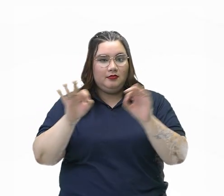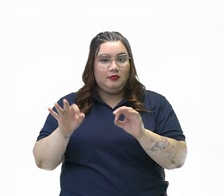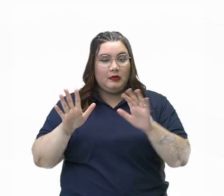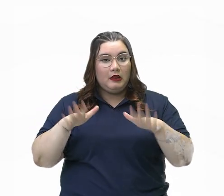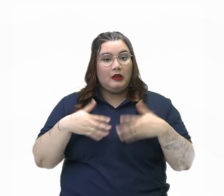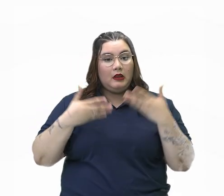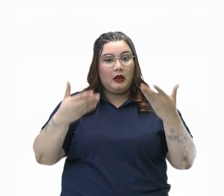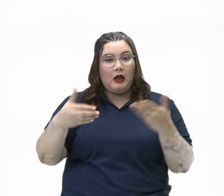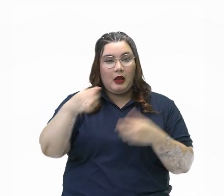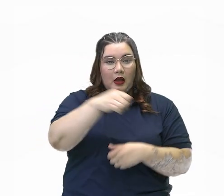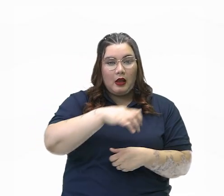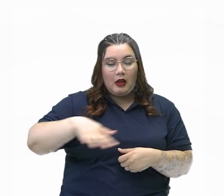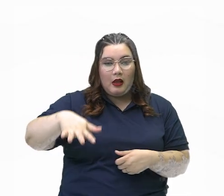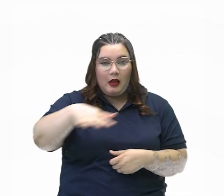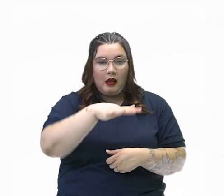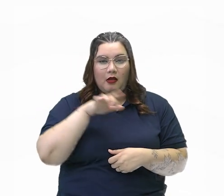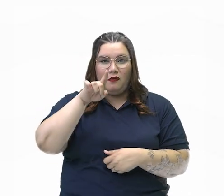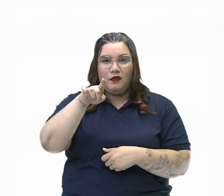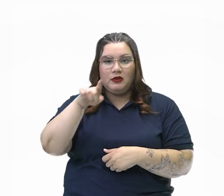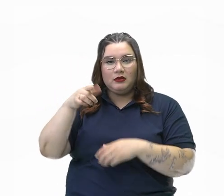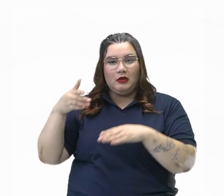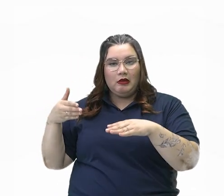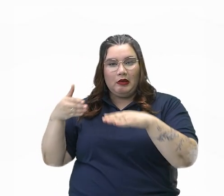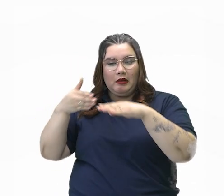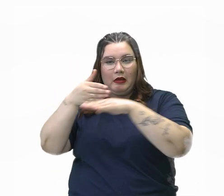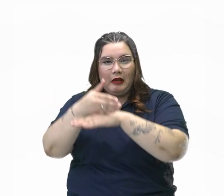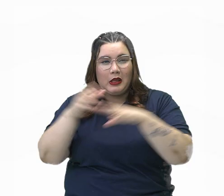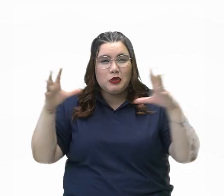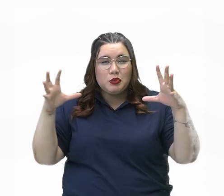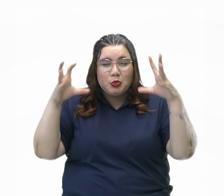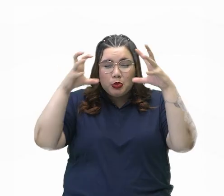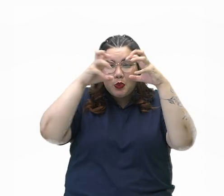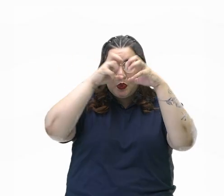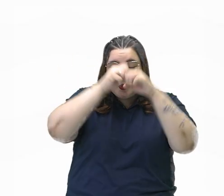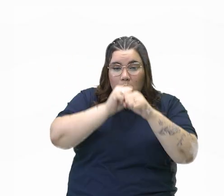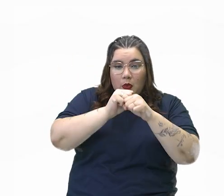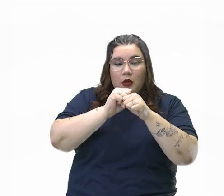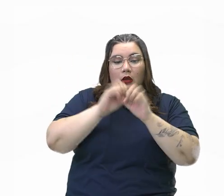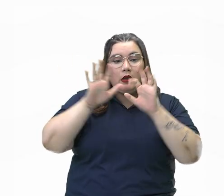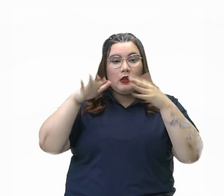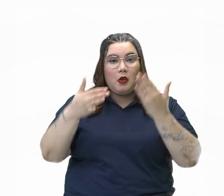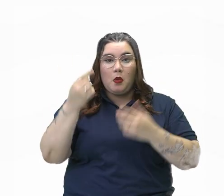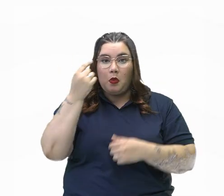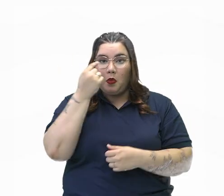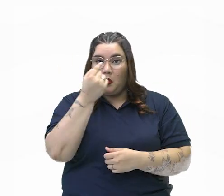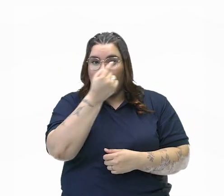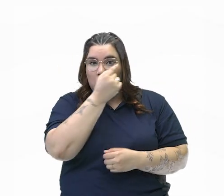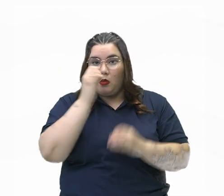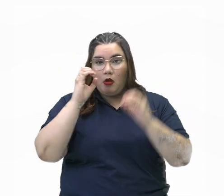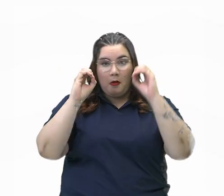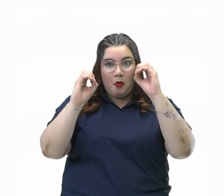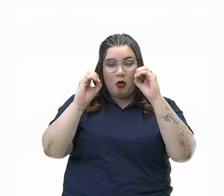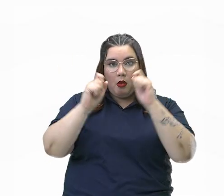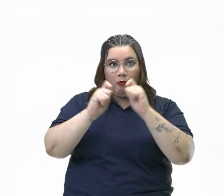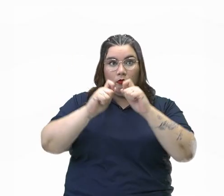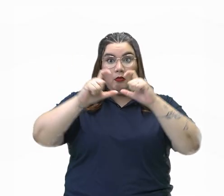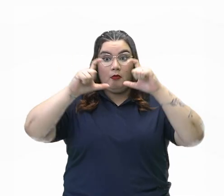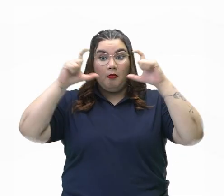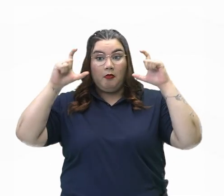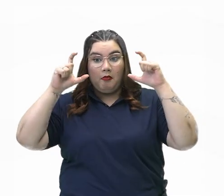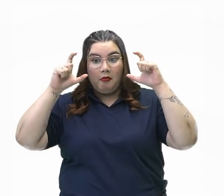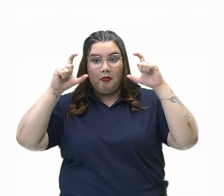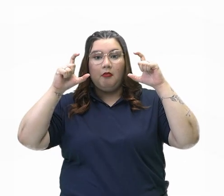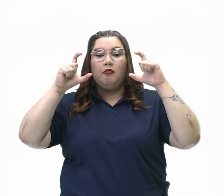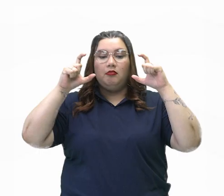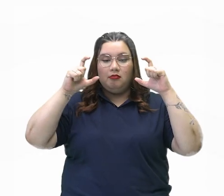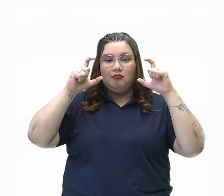isso, o ambiente tende a ficar mais escuro, o que acarreta a abertura maior da pupila, ou